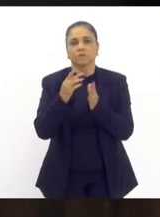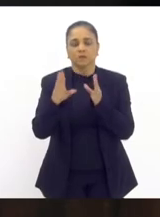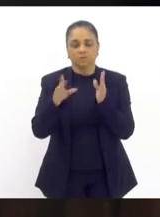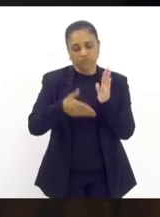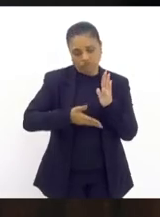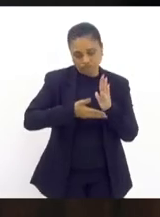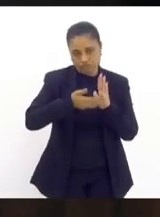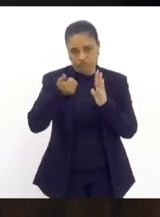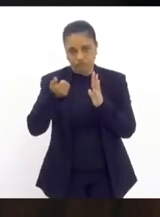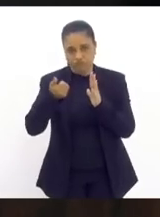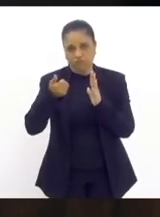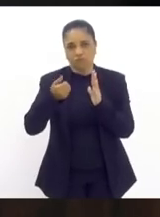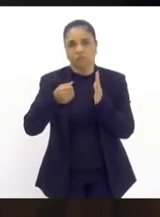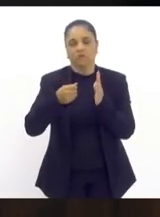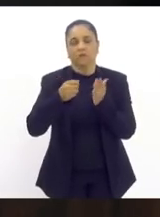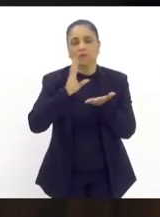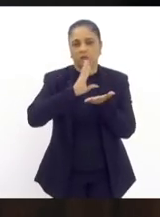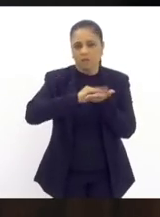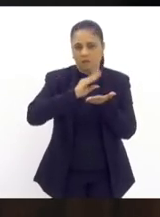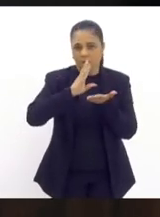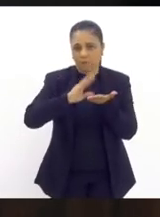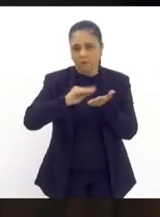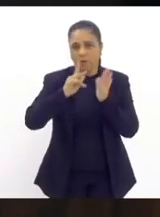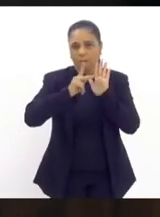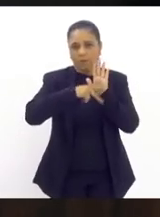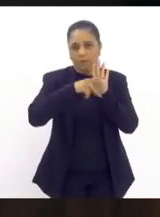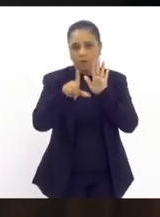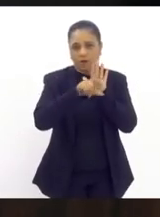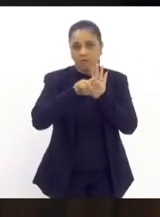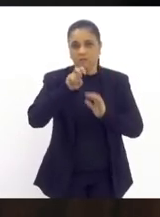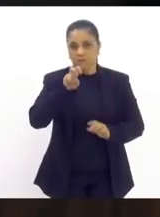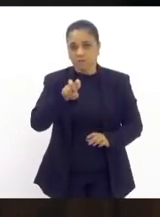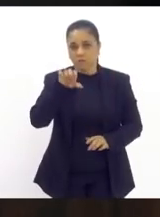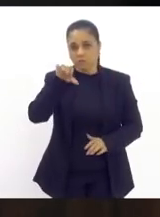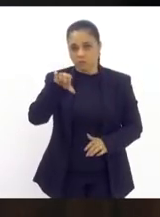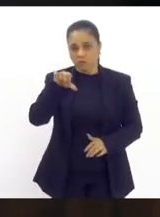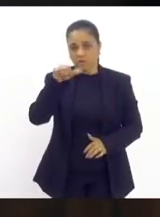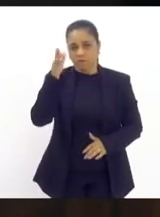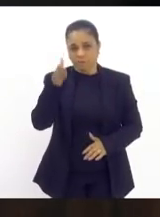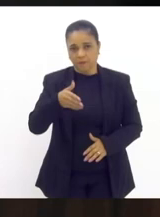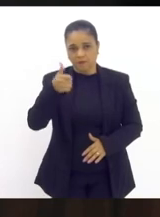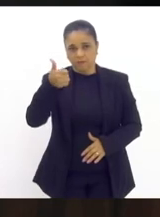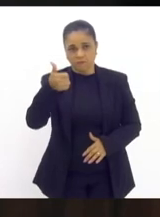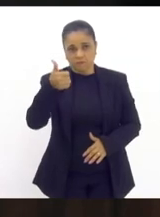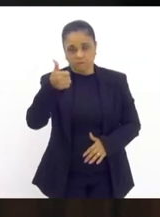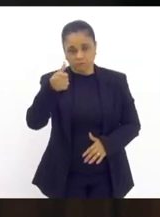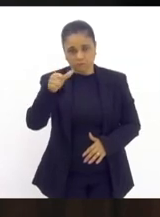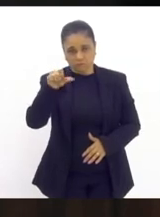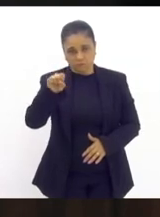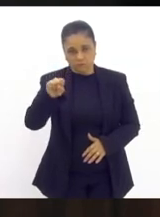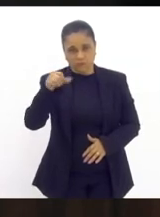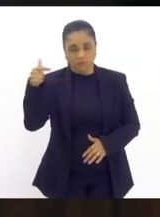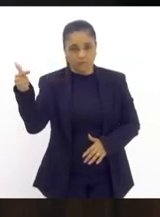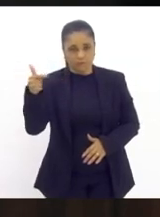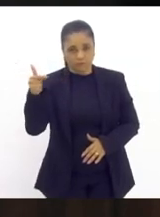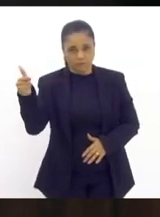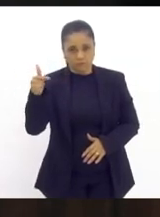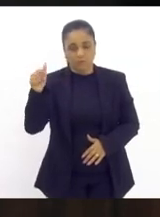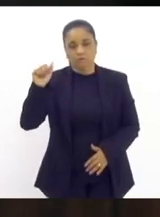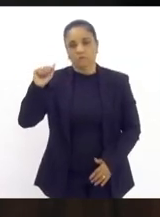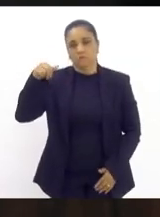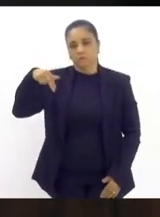pauta em definitivo do projeto Lei número 5918 de 22 Deputado Anderson